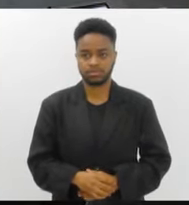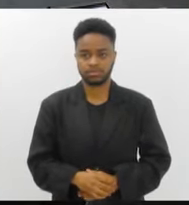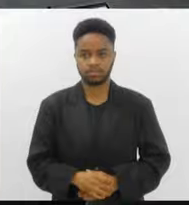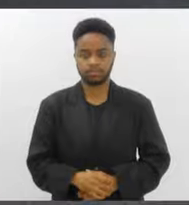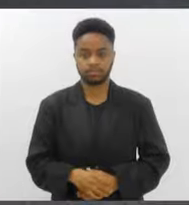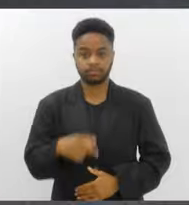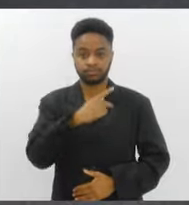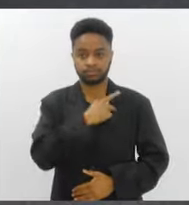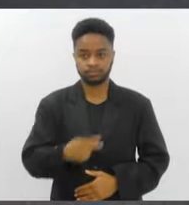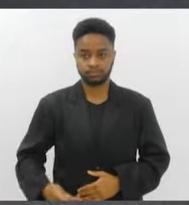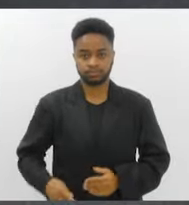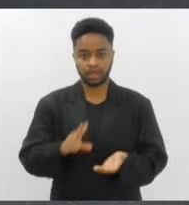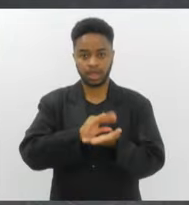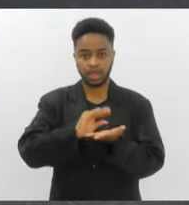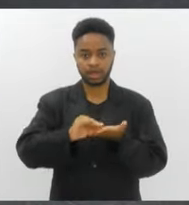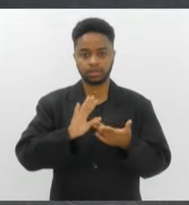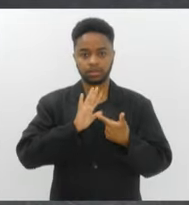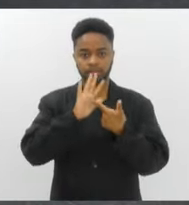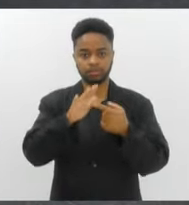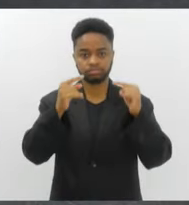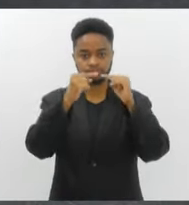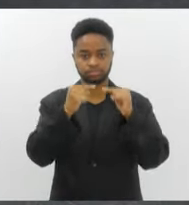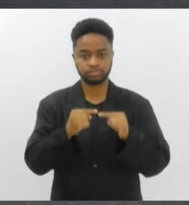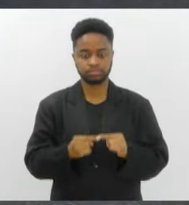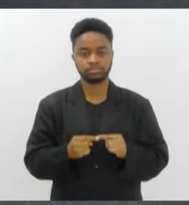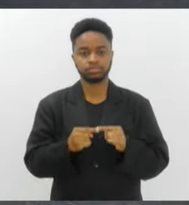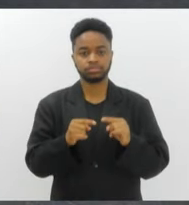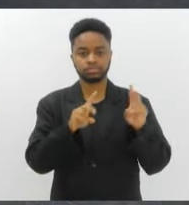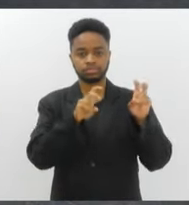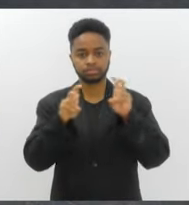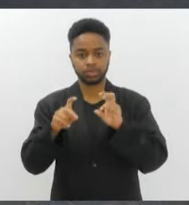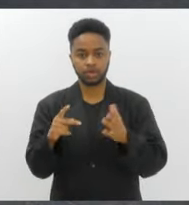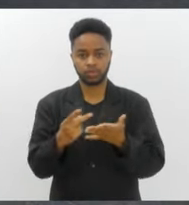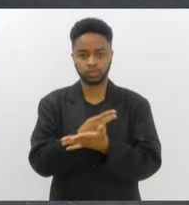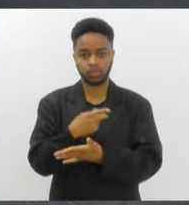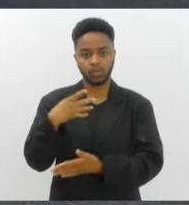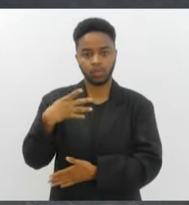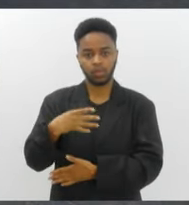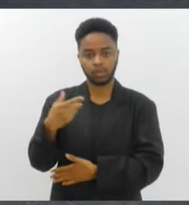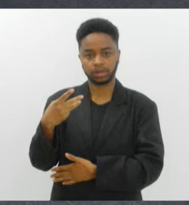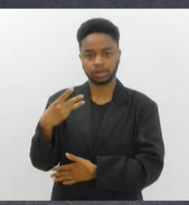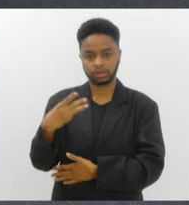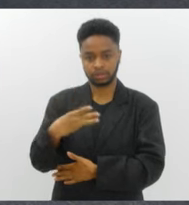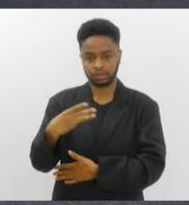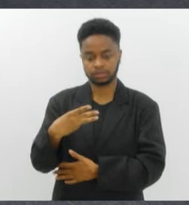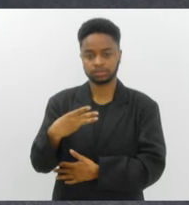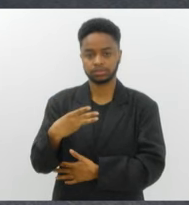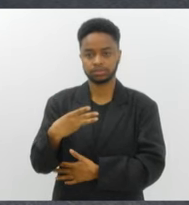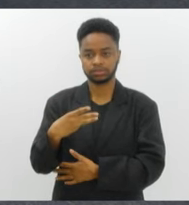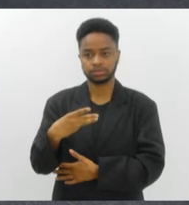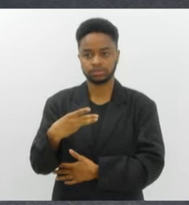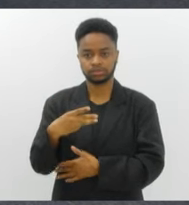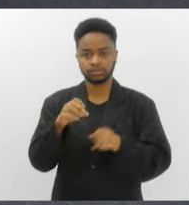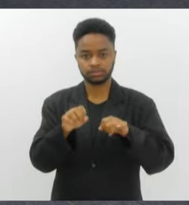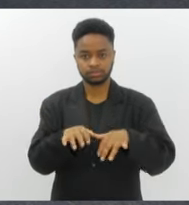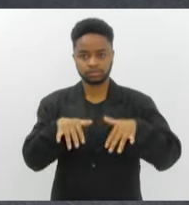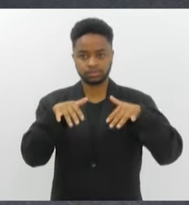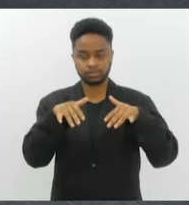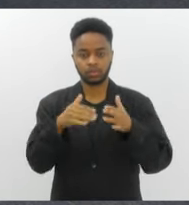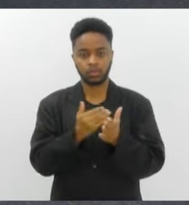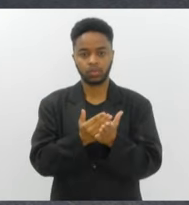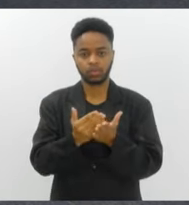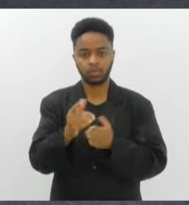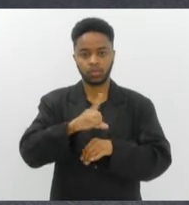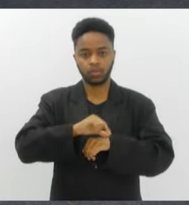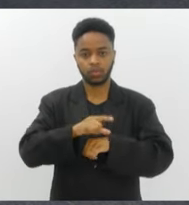Senhor presidente, a ata reflete com exatidão o ocorrido na 43ª sessão ordinária, que iniciada